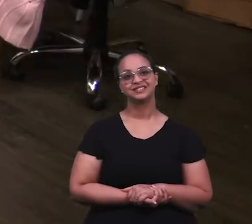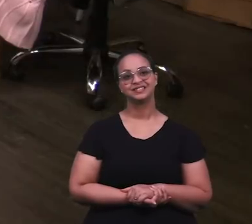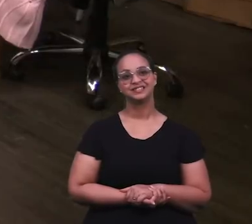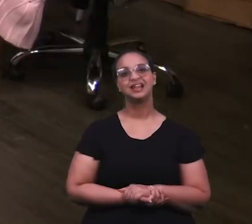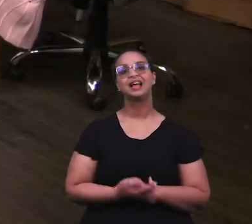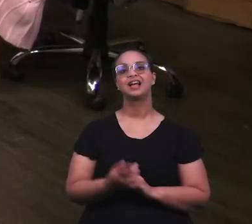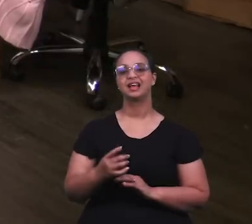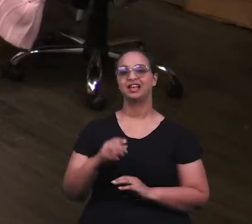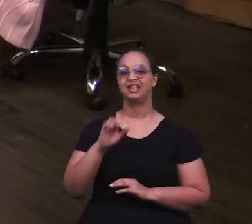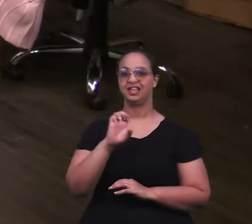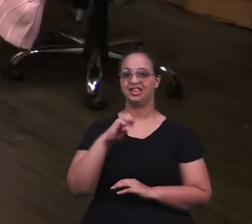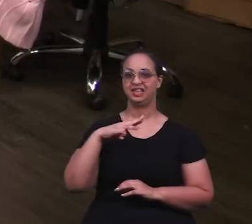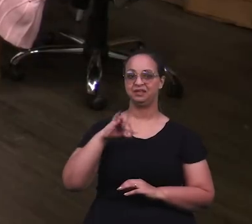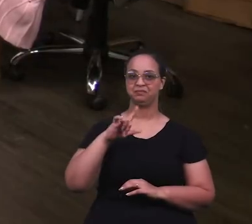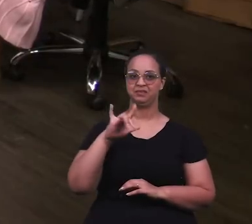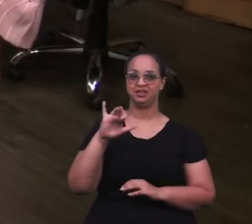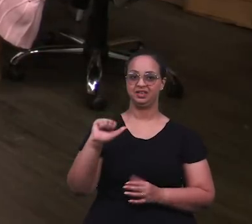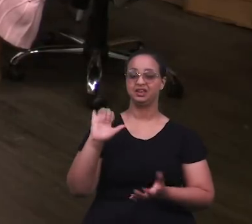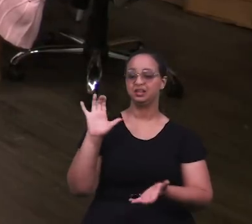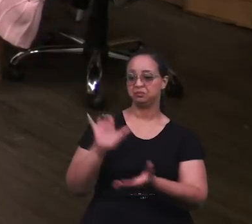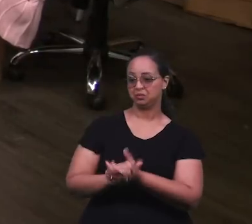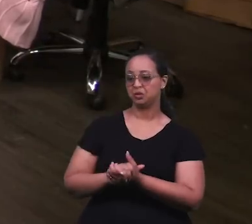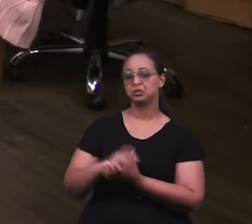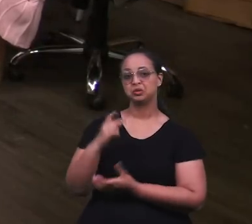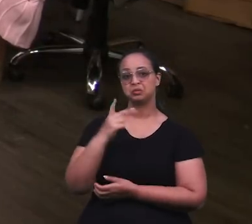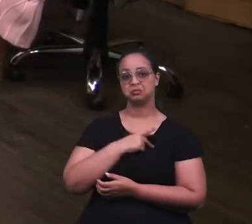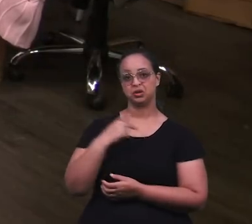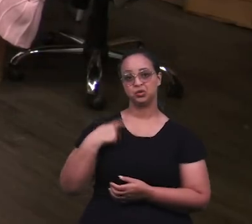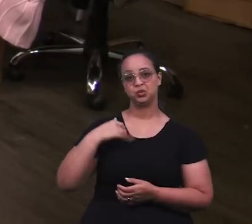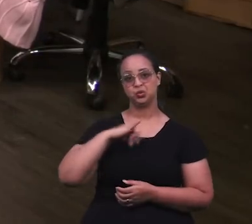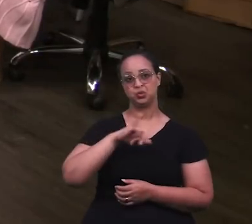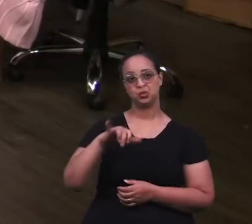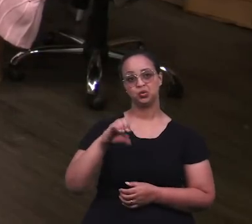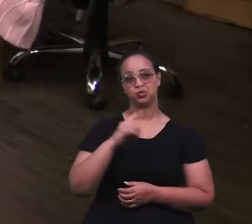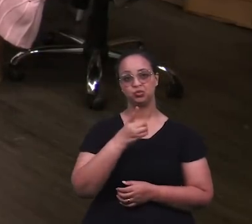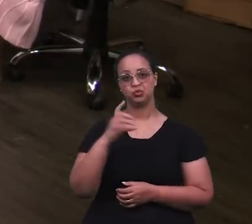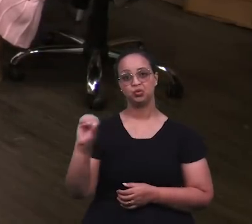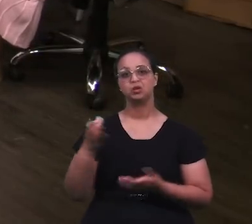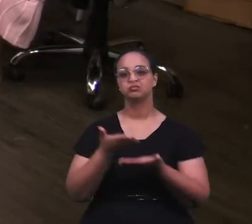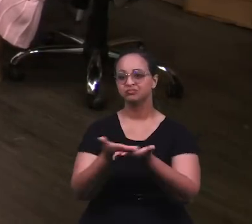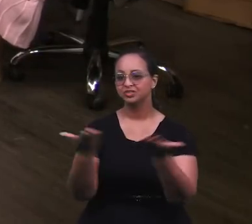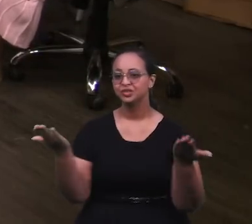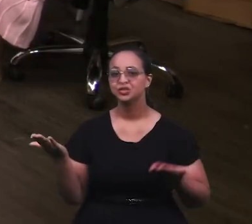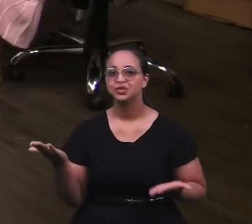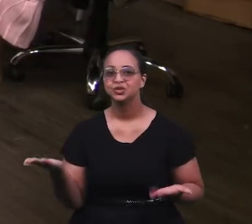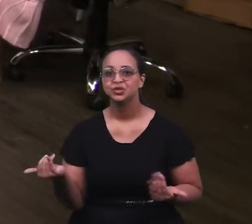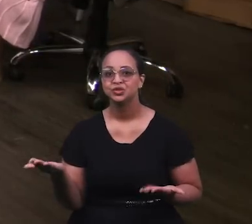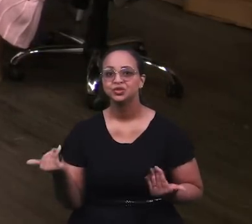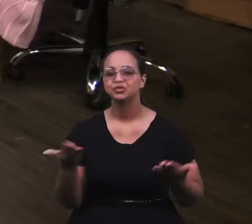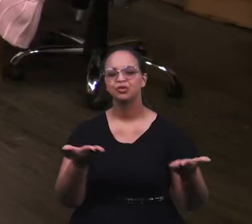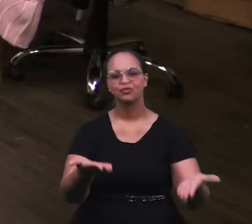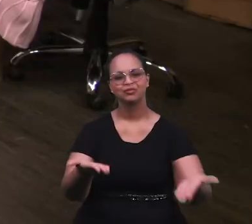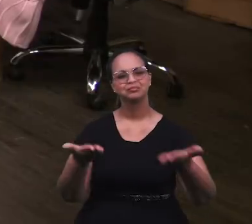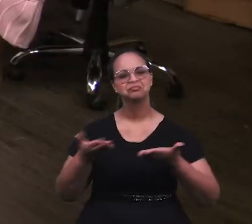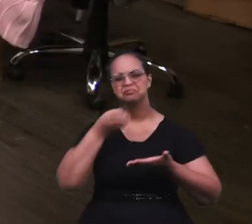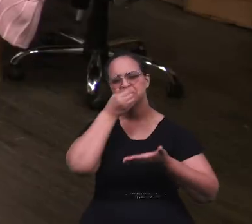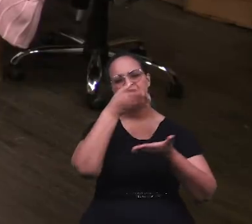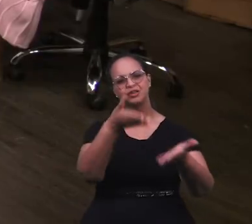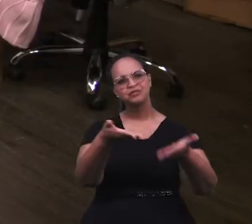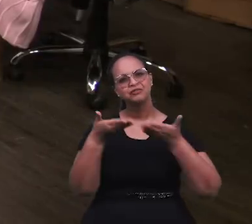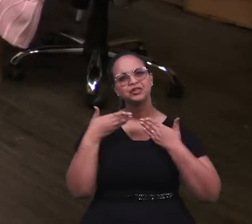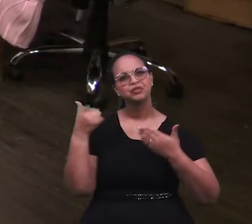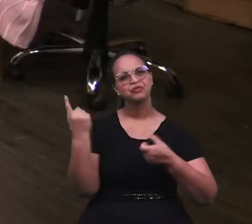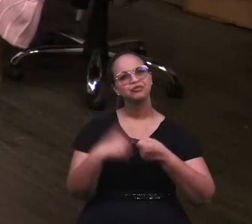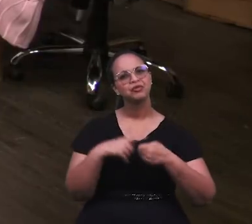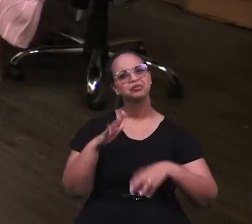pastor João da Mata. Isso Queridos, mesmo, casal querido. queridos. Amém, obrigado, Amém. Karina. Para vocês jovens, a casa é de vocês.